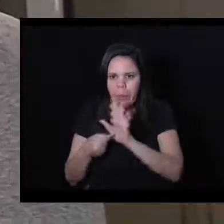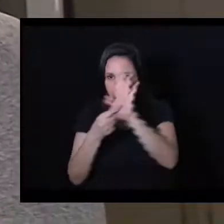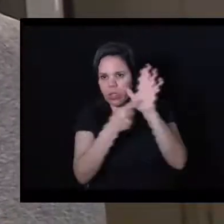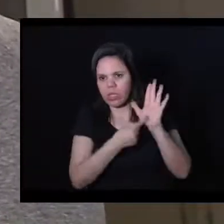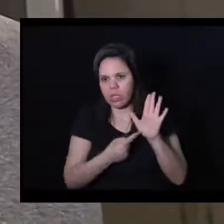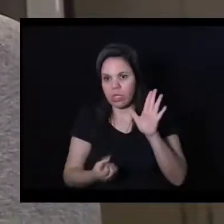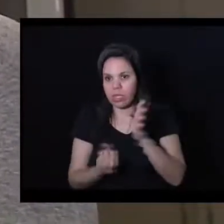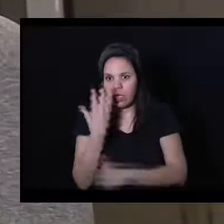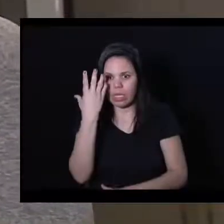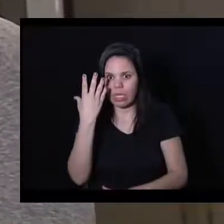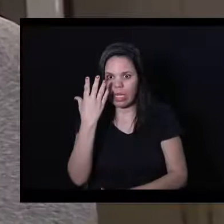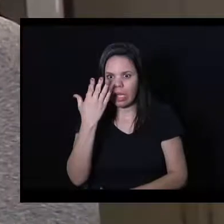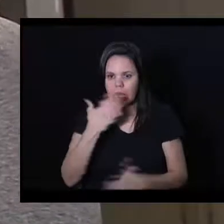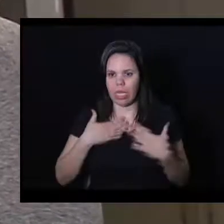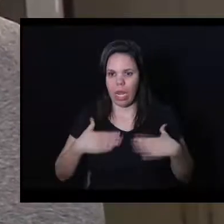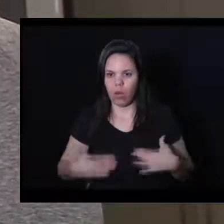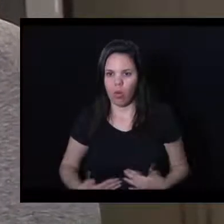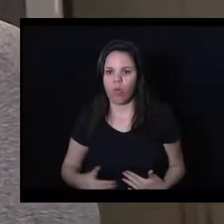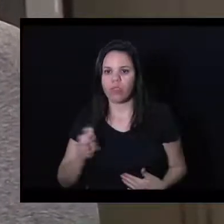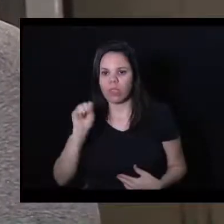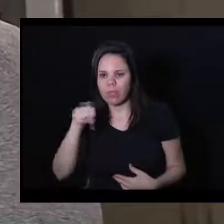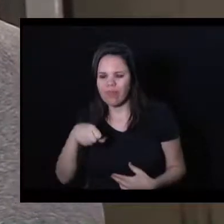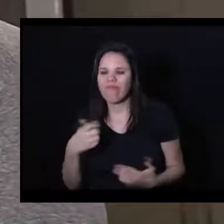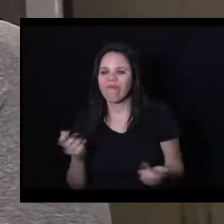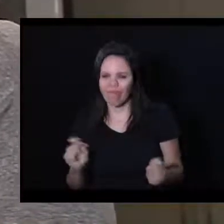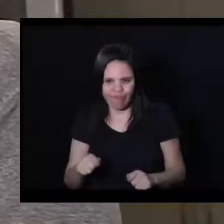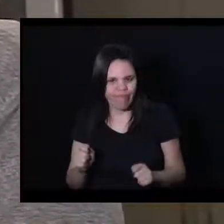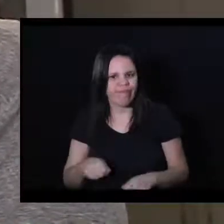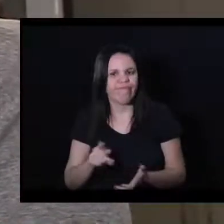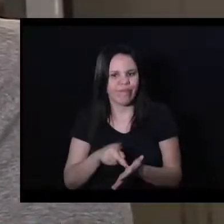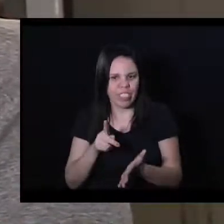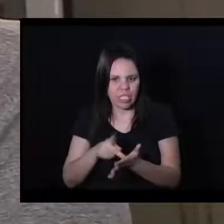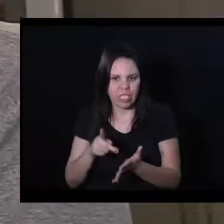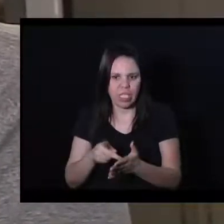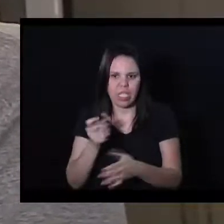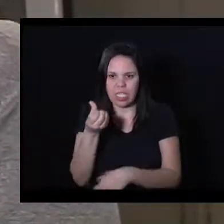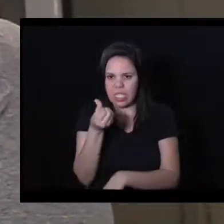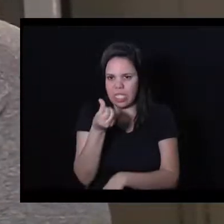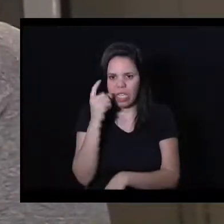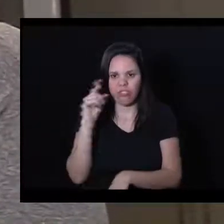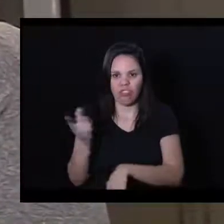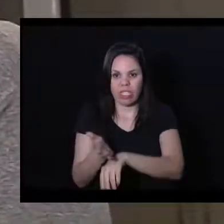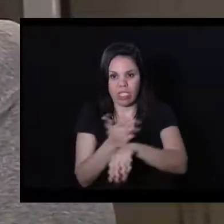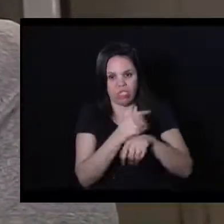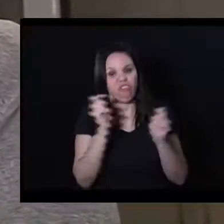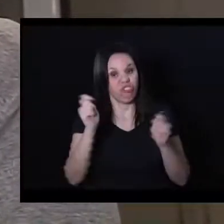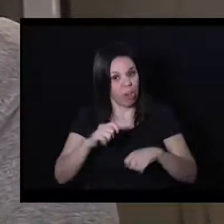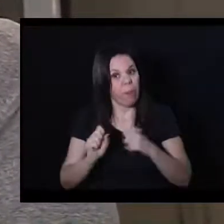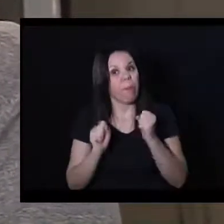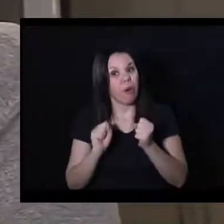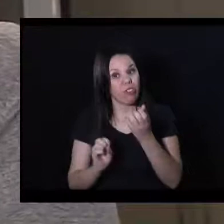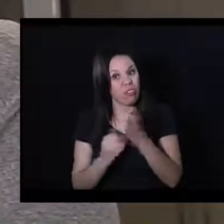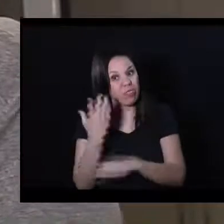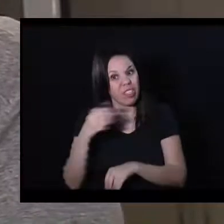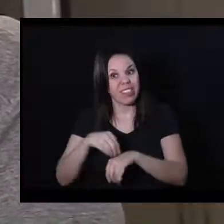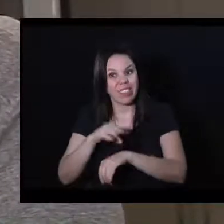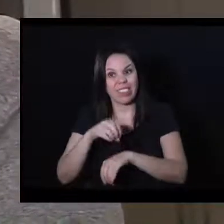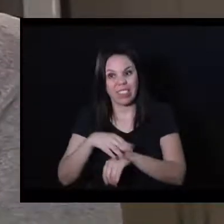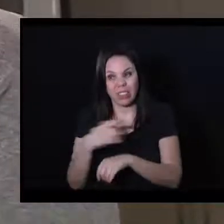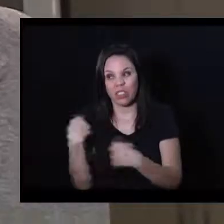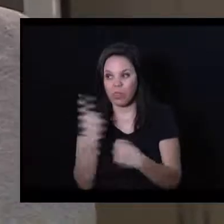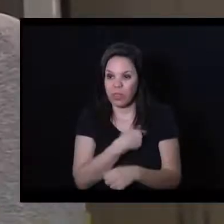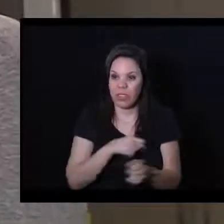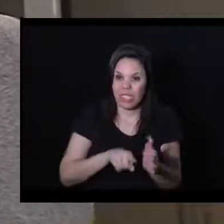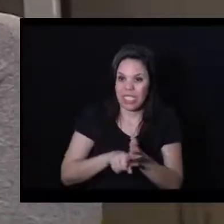Exatamente. 6 dias antes das manchas aparecerem já está em período de transmissão. Por isso nós fazemos um estudo